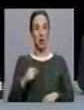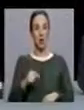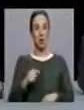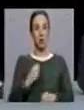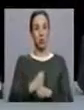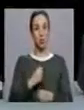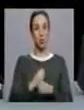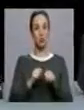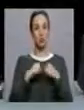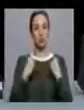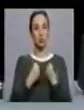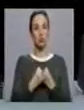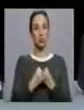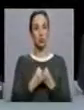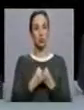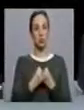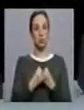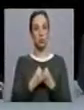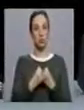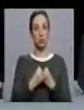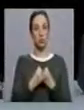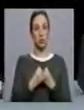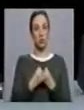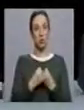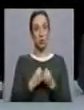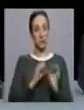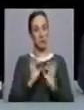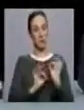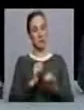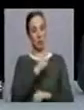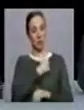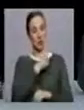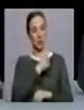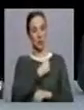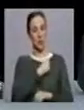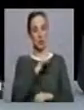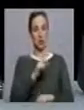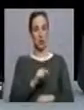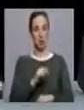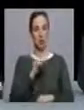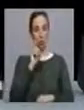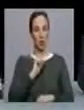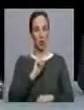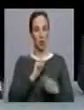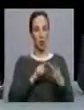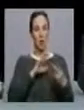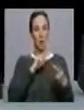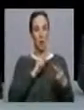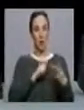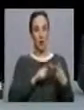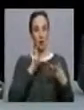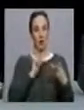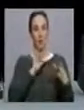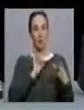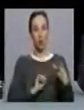sociais apenas dona de casa precisamos é mulher nem filha